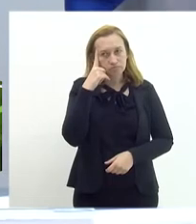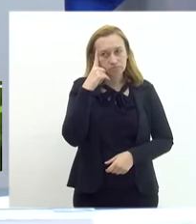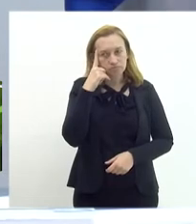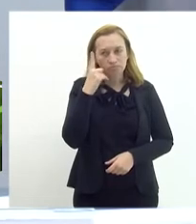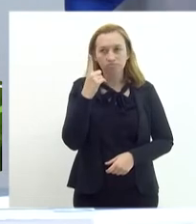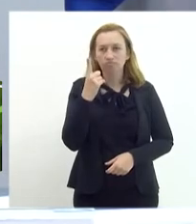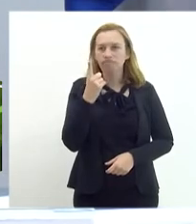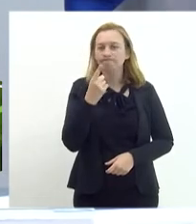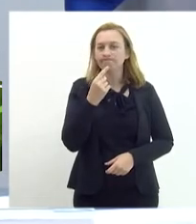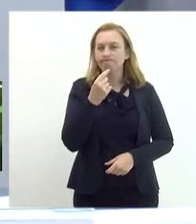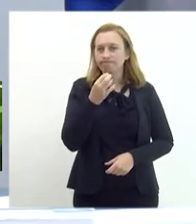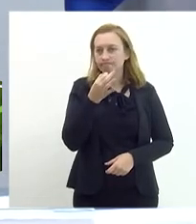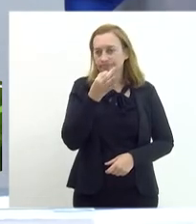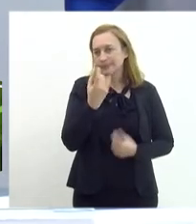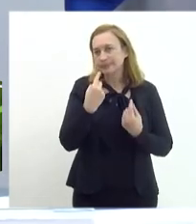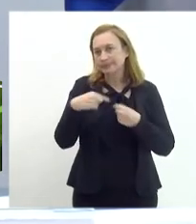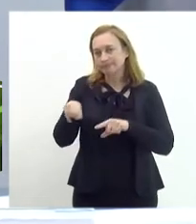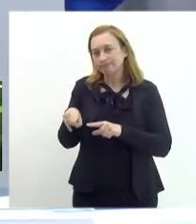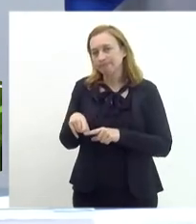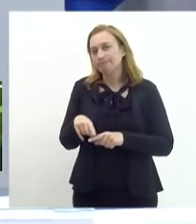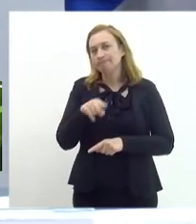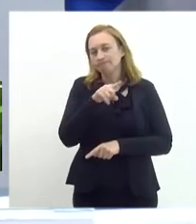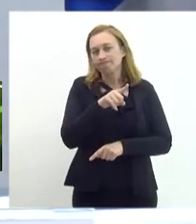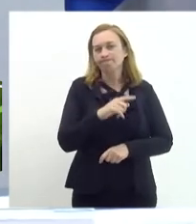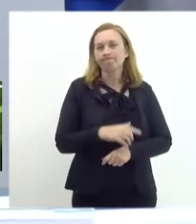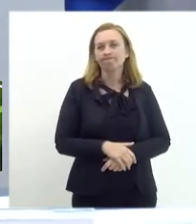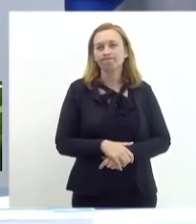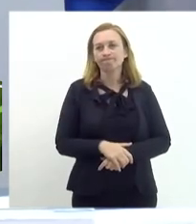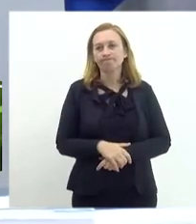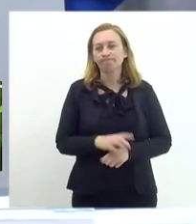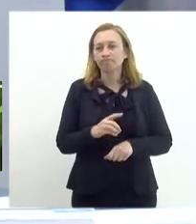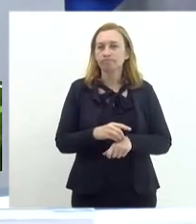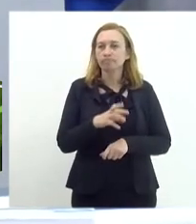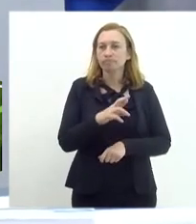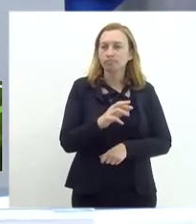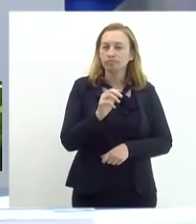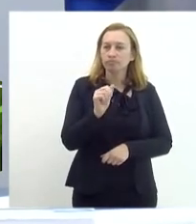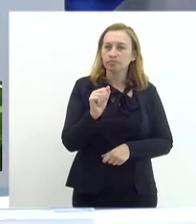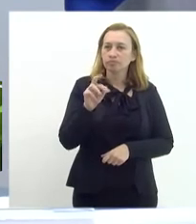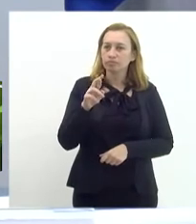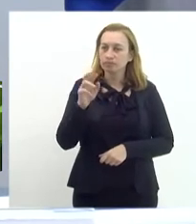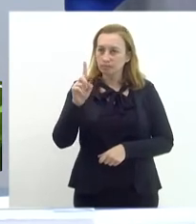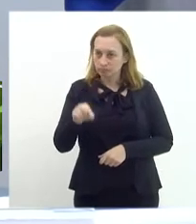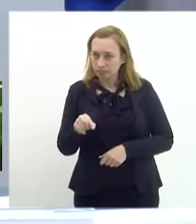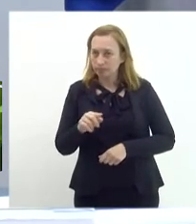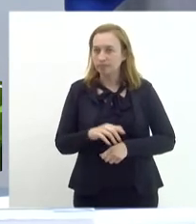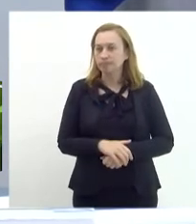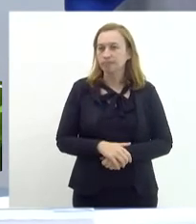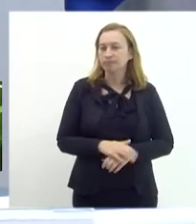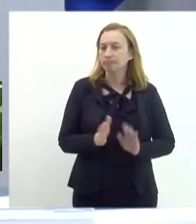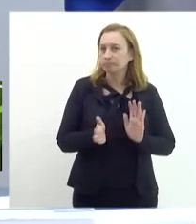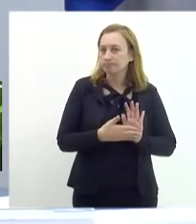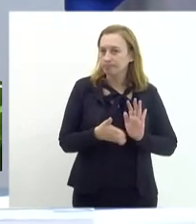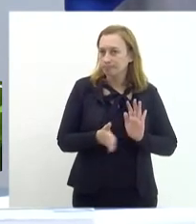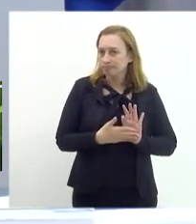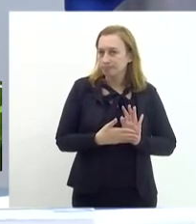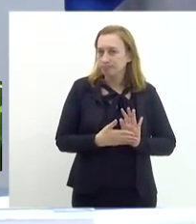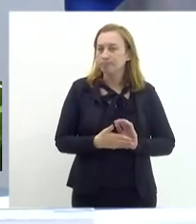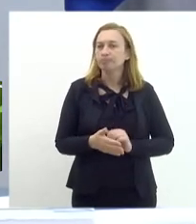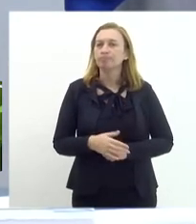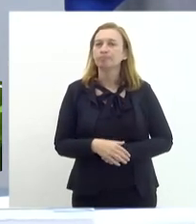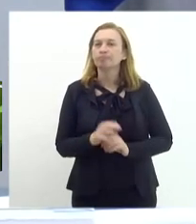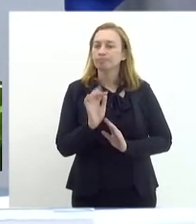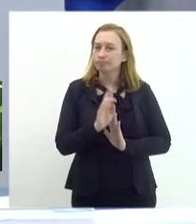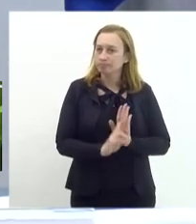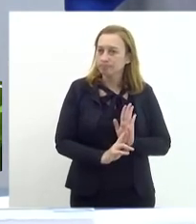Uma profunda divergência. O doutor André vai propor uma